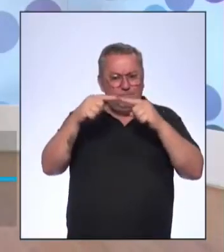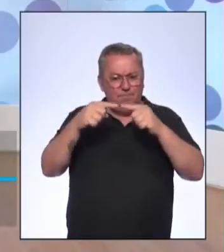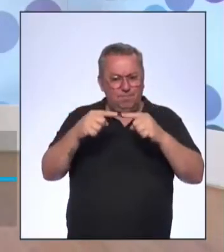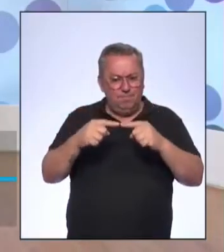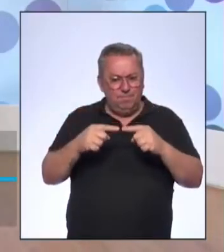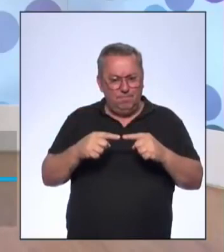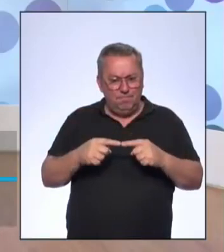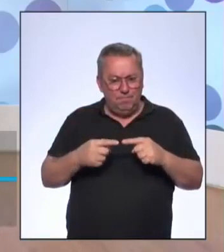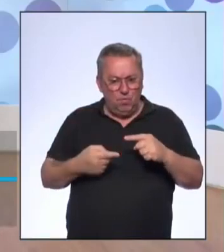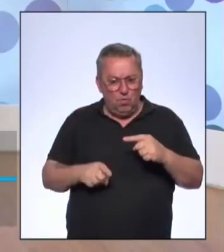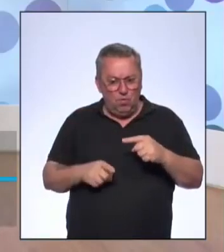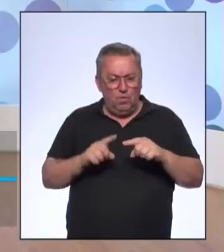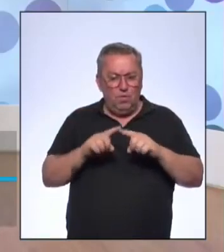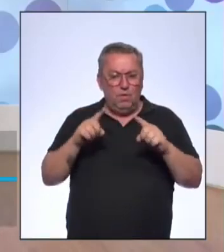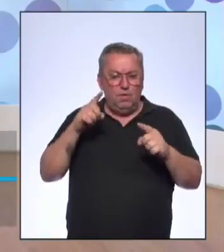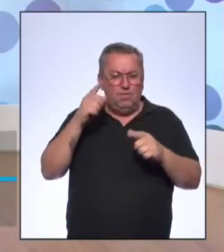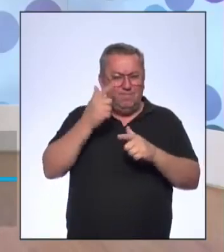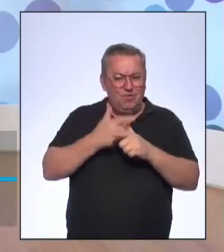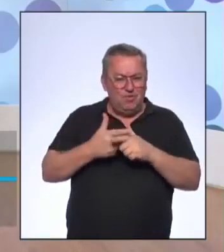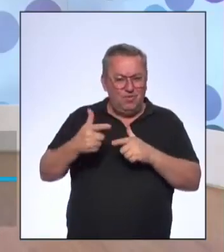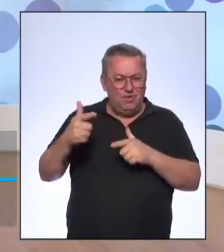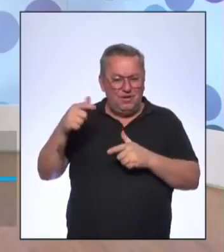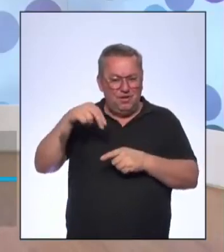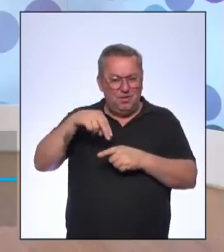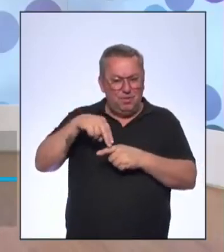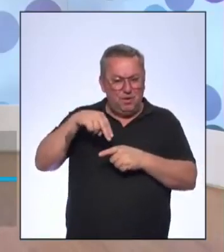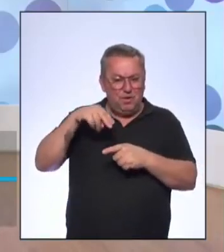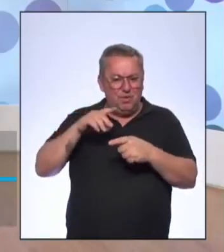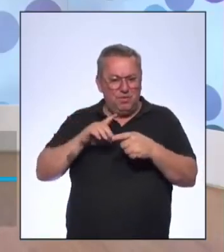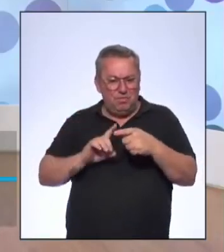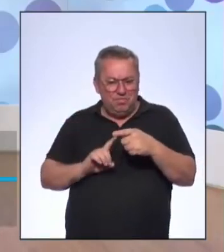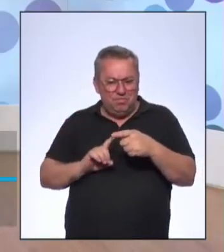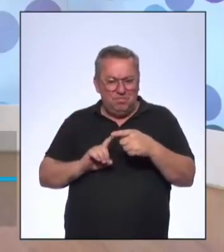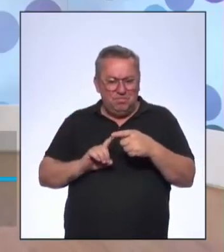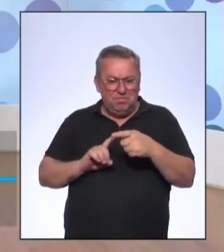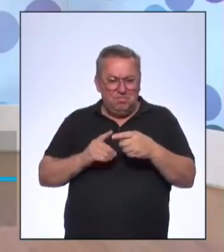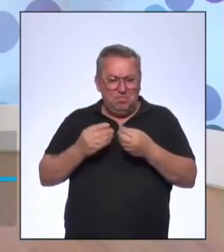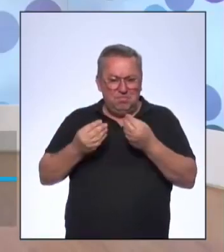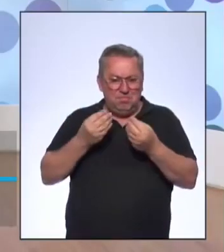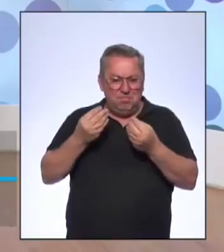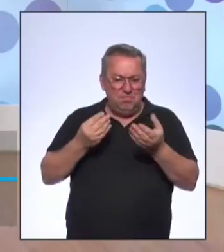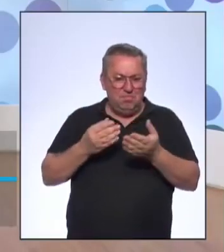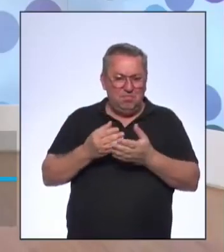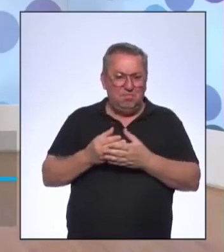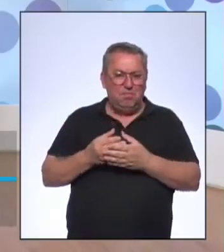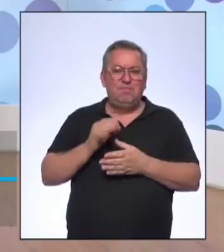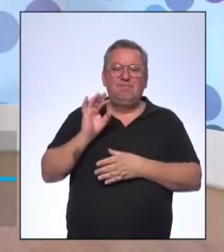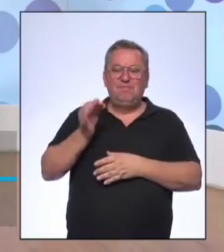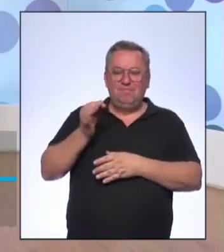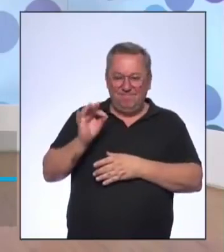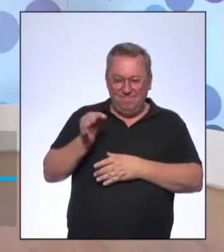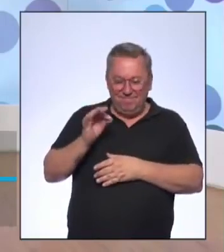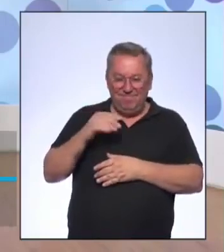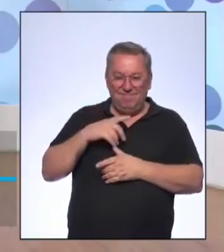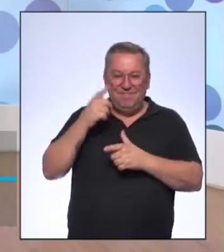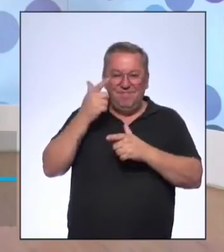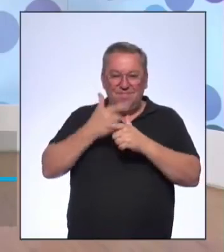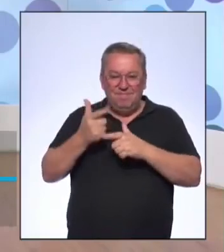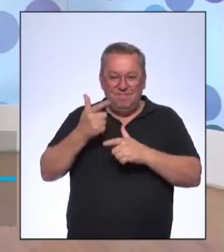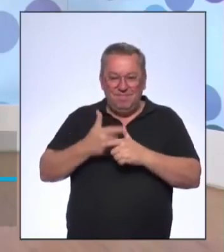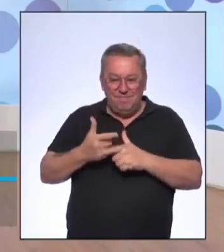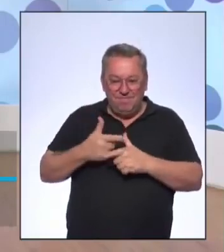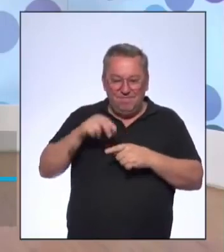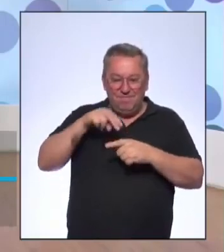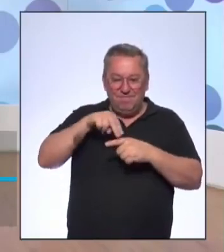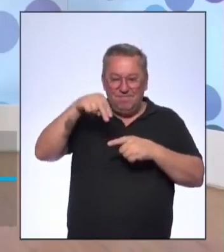coisa a ver com dividir numerador e denominador pelo mesmo valor? Isso mesmo, a gente tem que fazer essa operação,